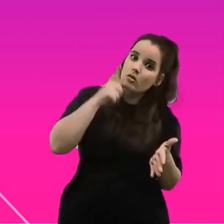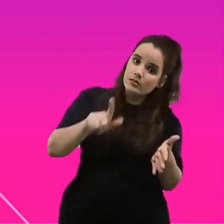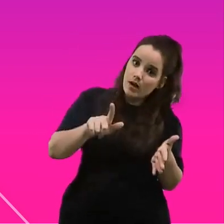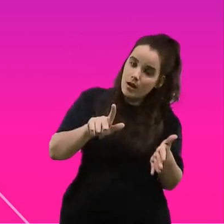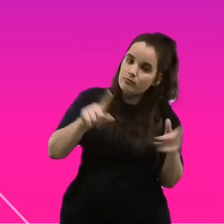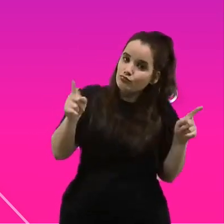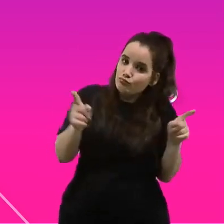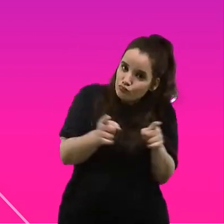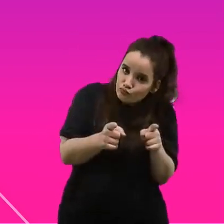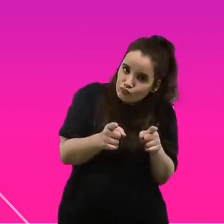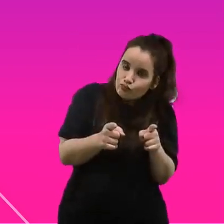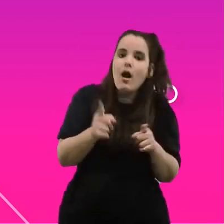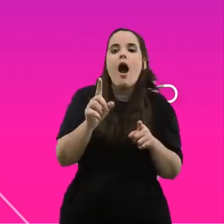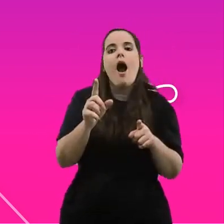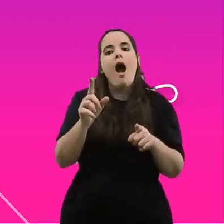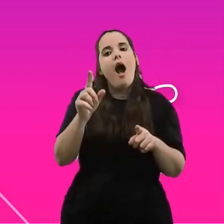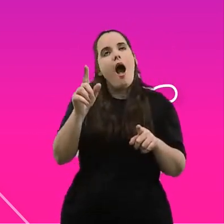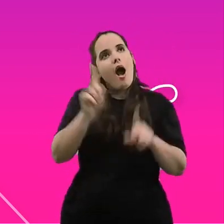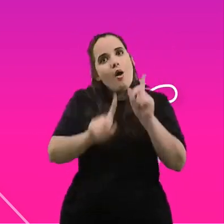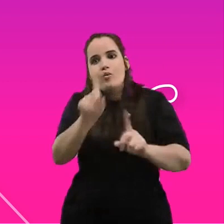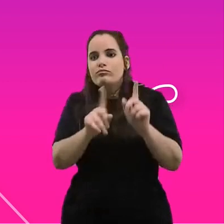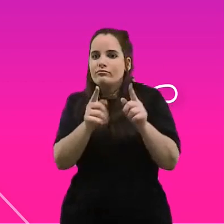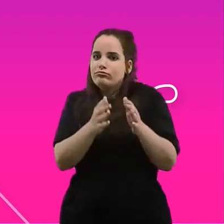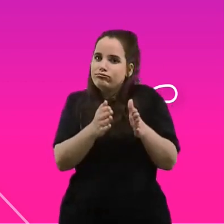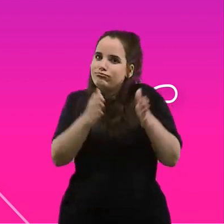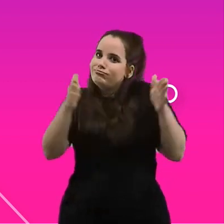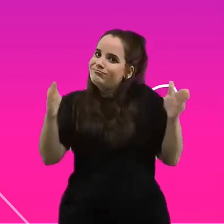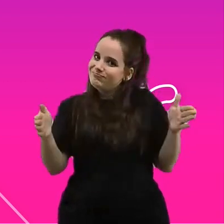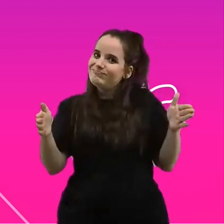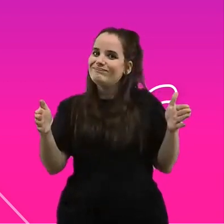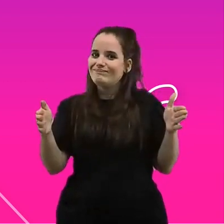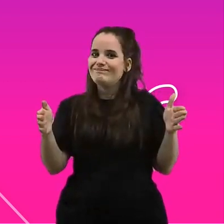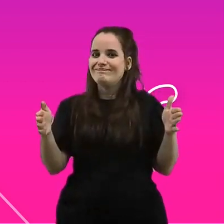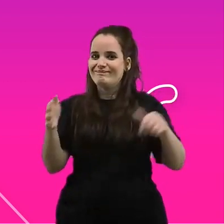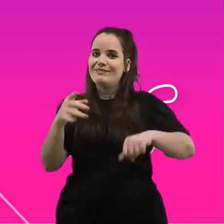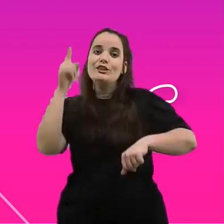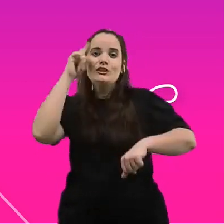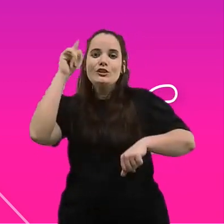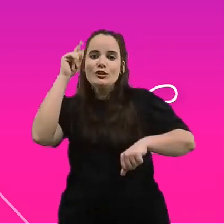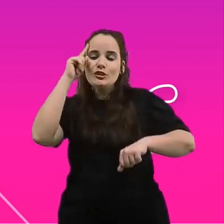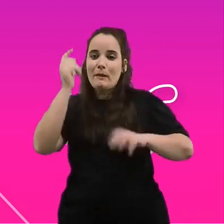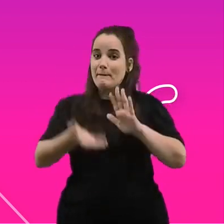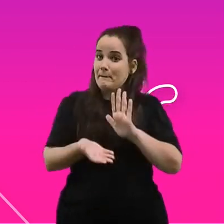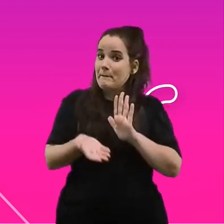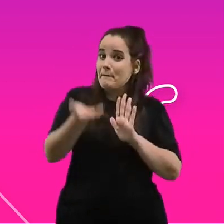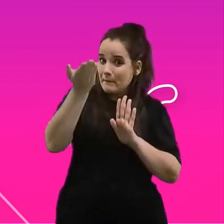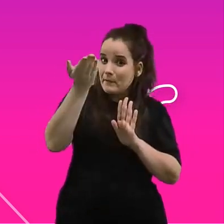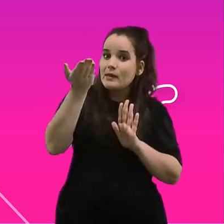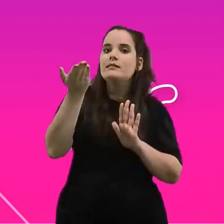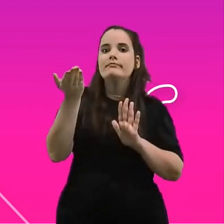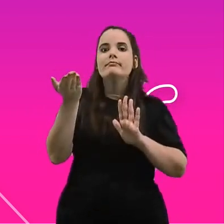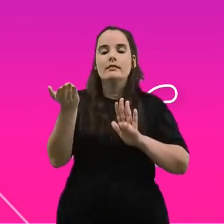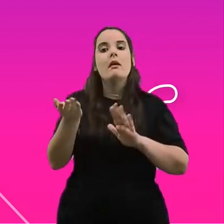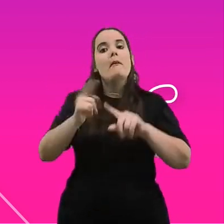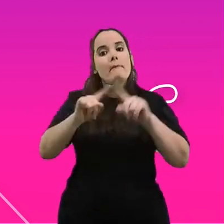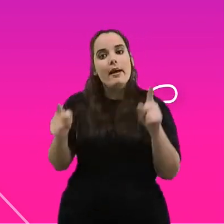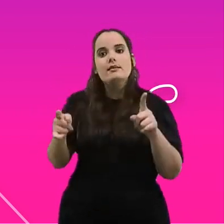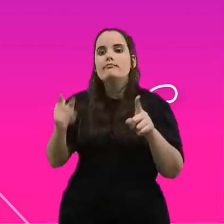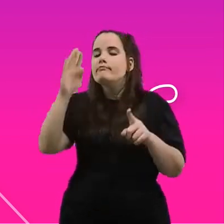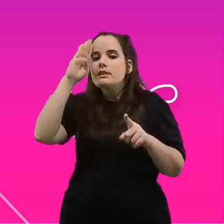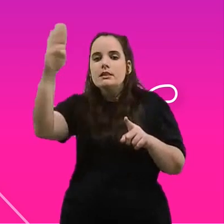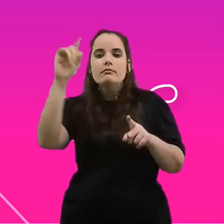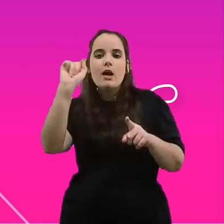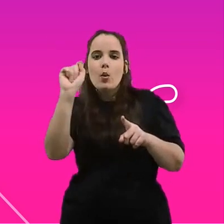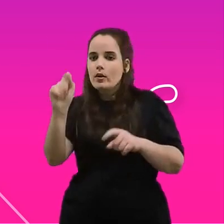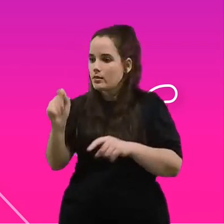informações para agir preventivamente e conhecer, saber onde é que estão esses processos, conseguir identificar para prestar um apoio. Mas